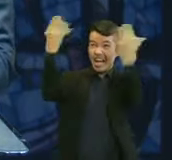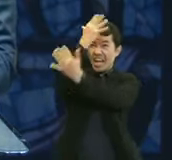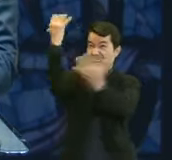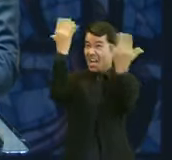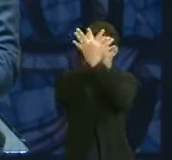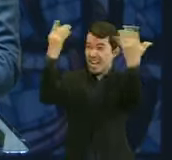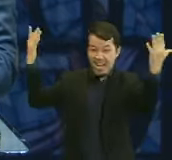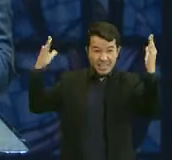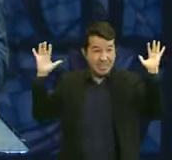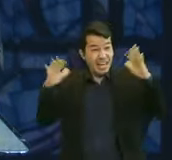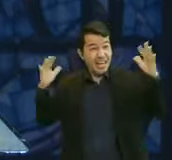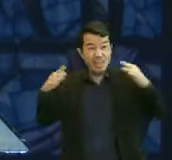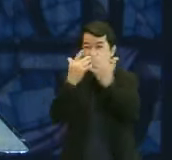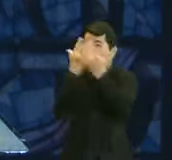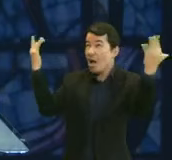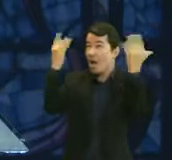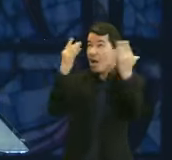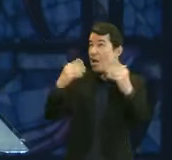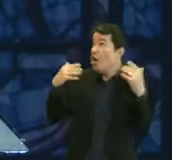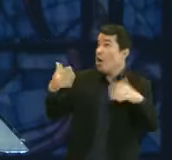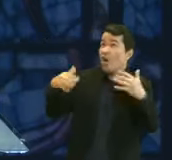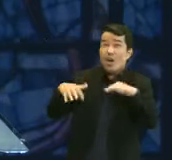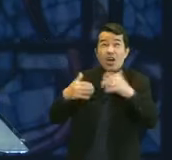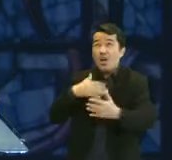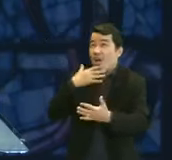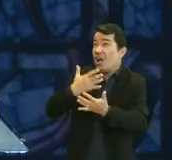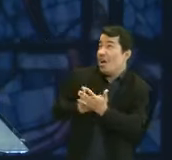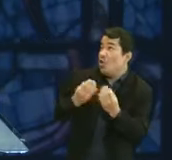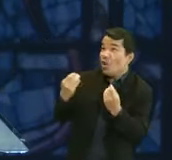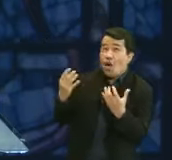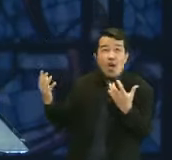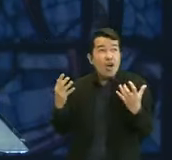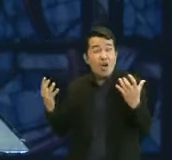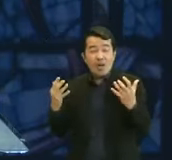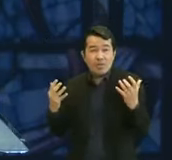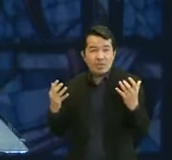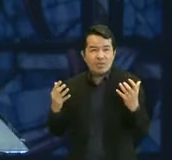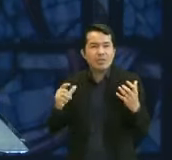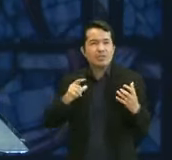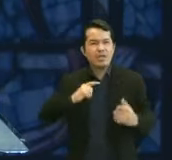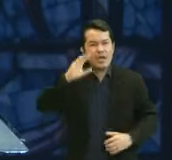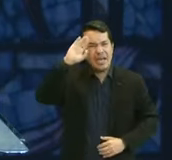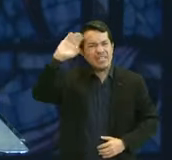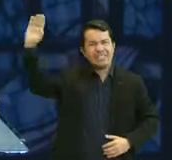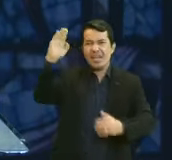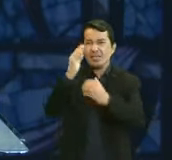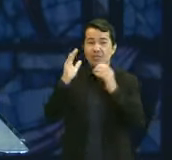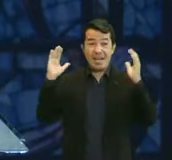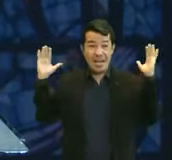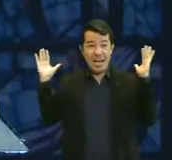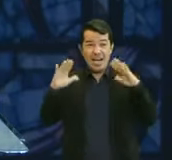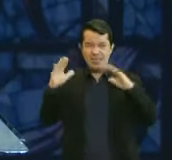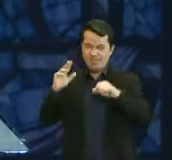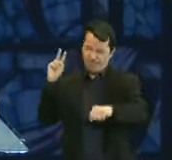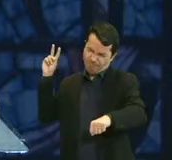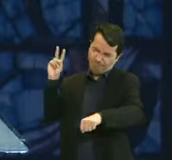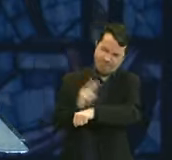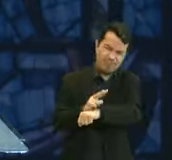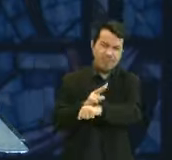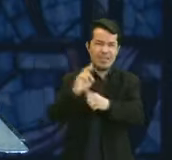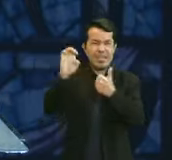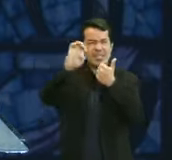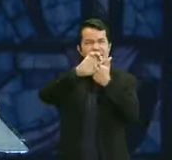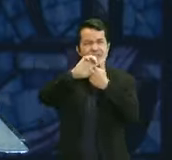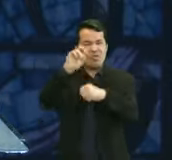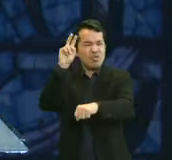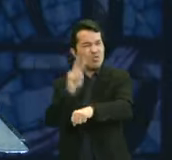Hoje eu creio, Deus nos trouxe a este lugar para abrir os nossos olhos, para abastecer o nosso coração com fé. Você pode